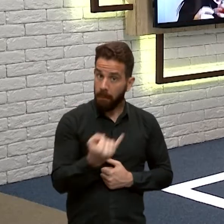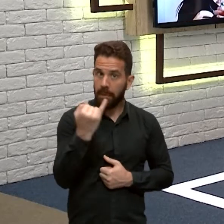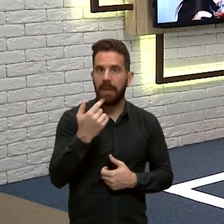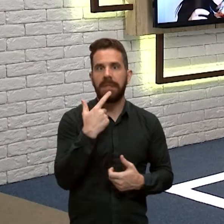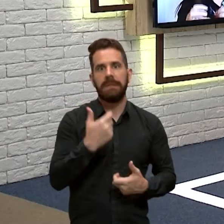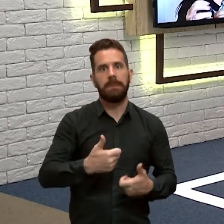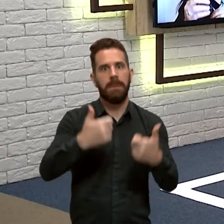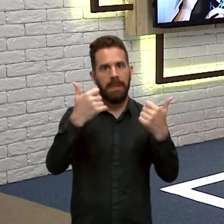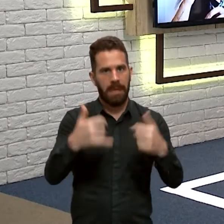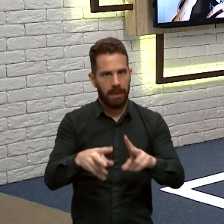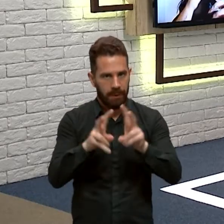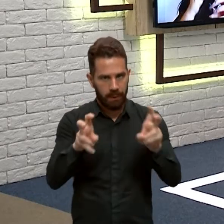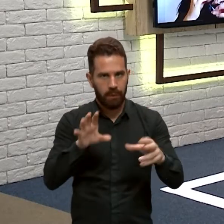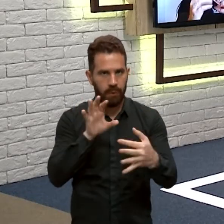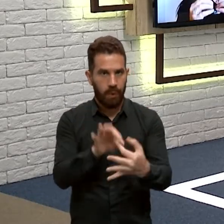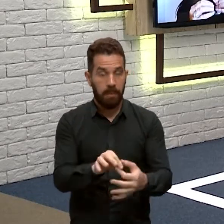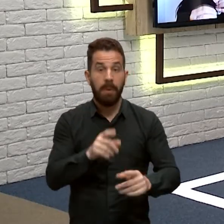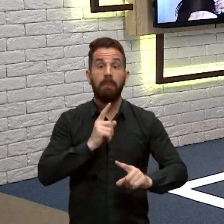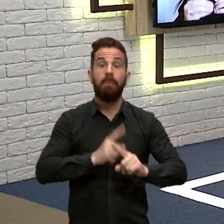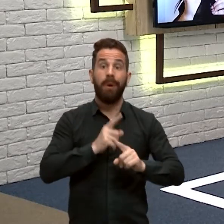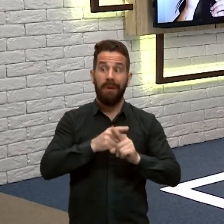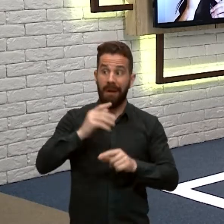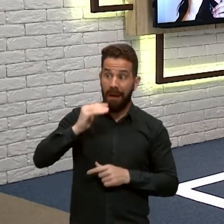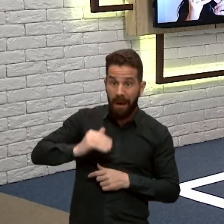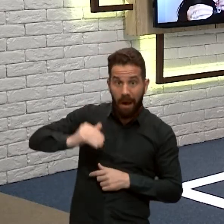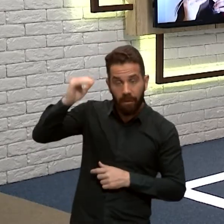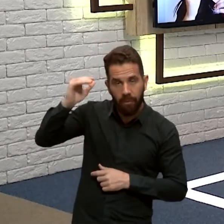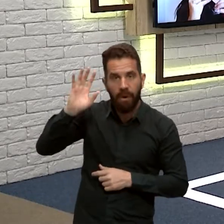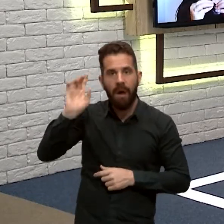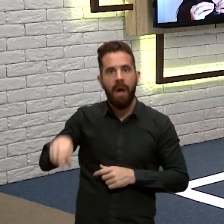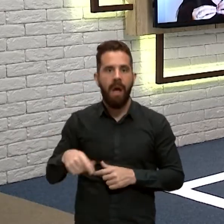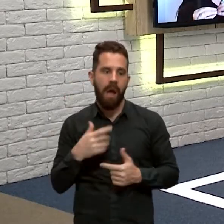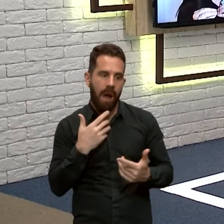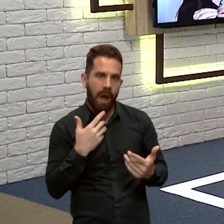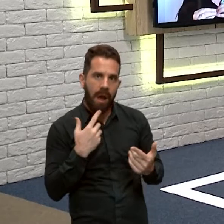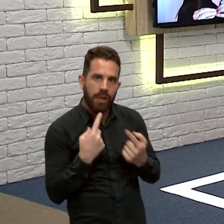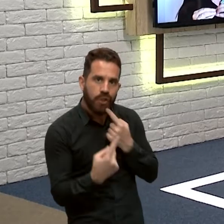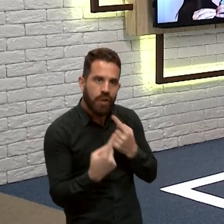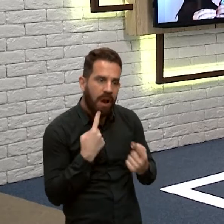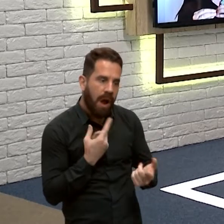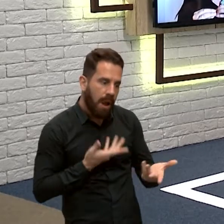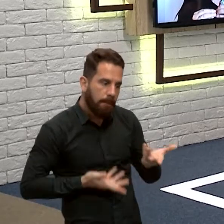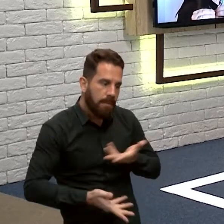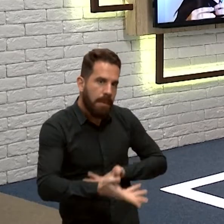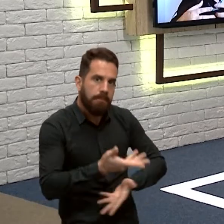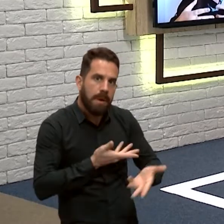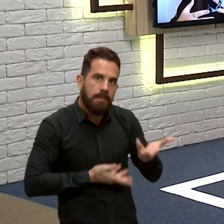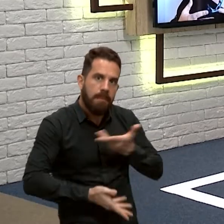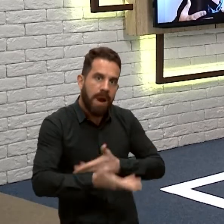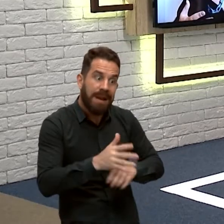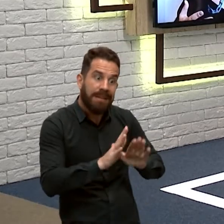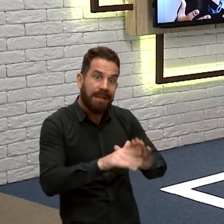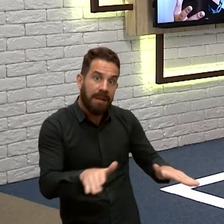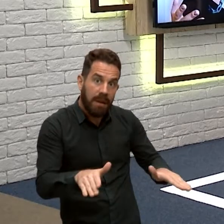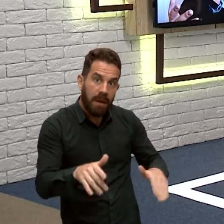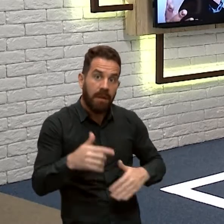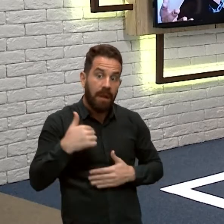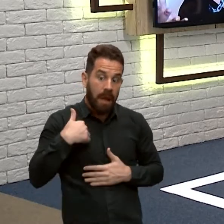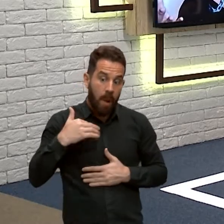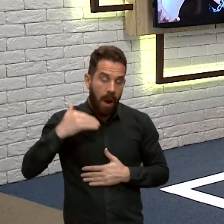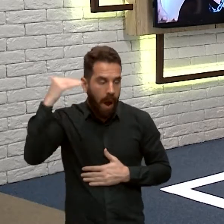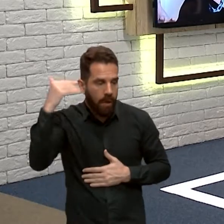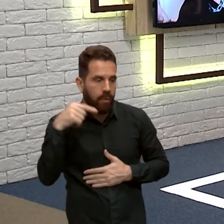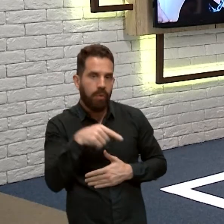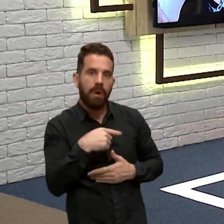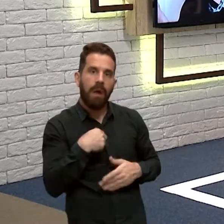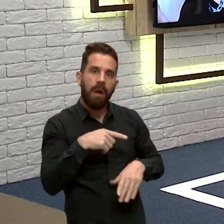no diálogo, no processo de aprendizagem, de interação e de troca com a criança, vai possibilitando que